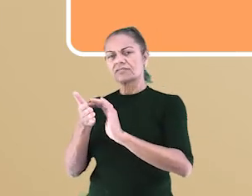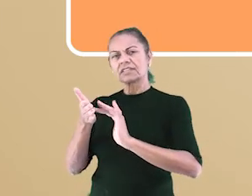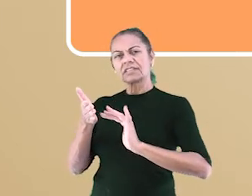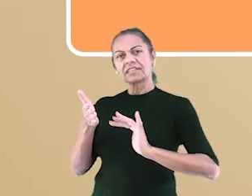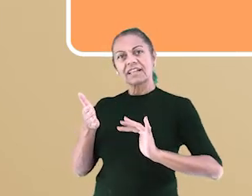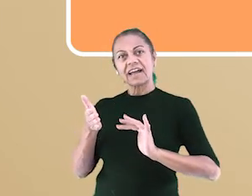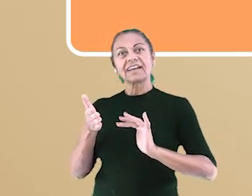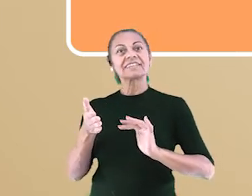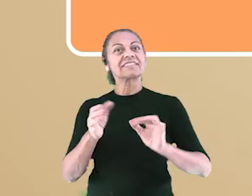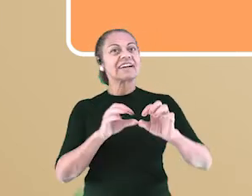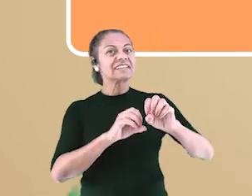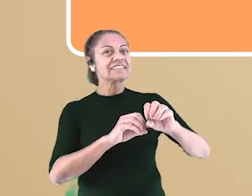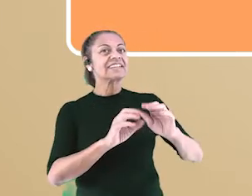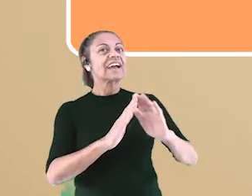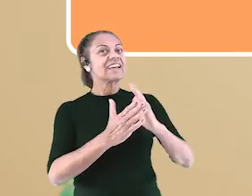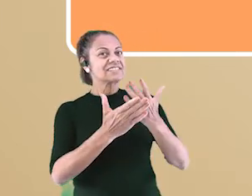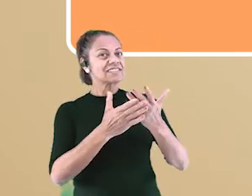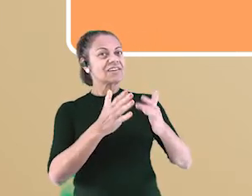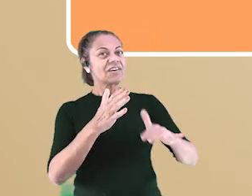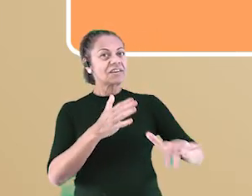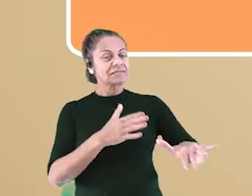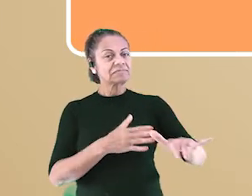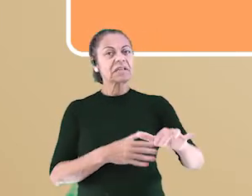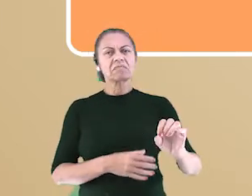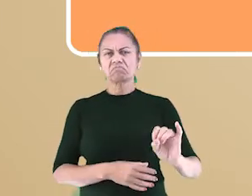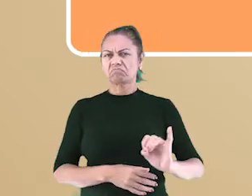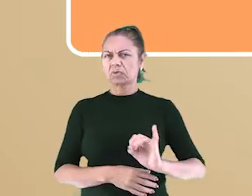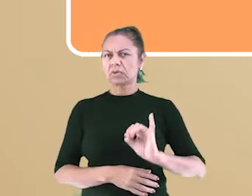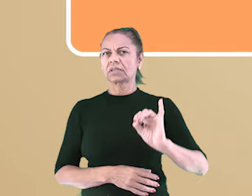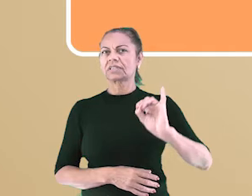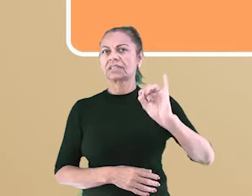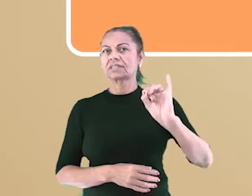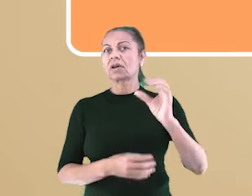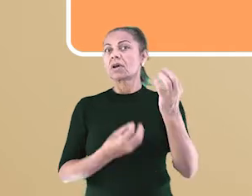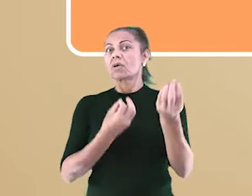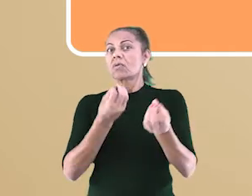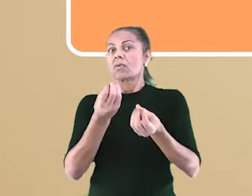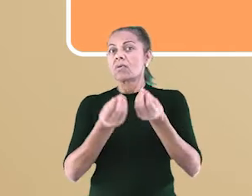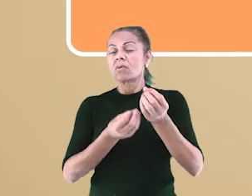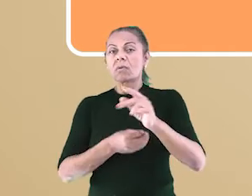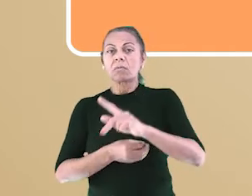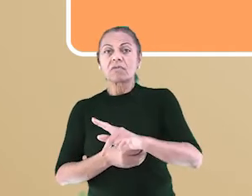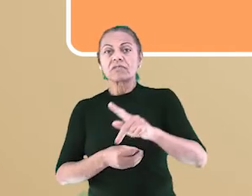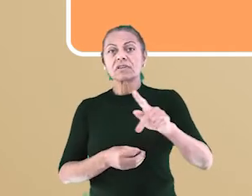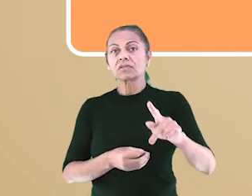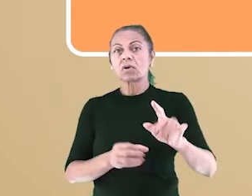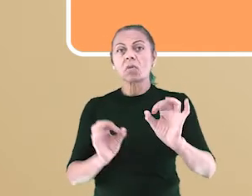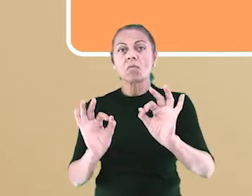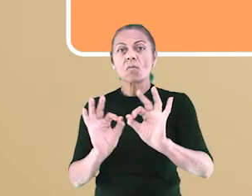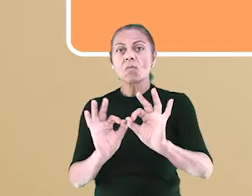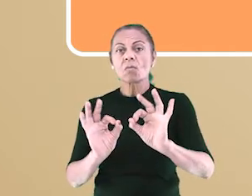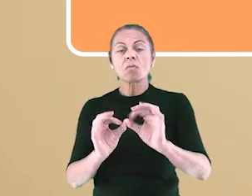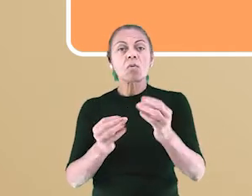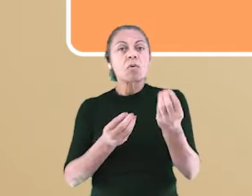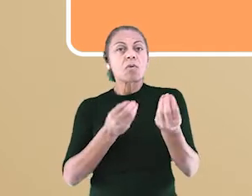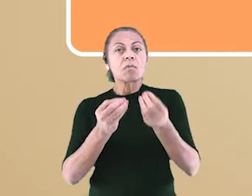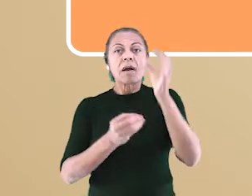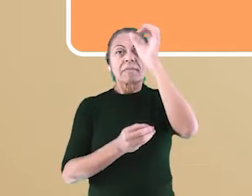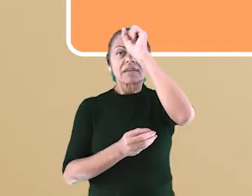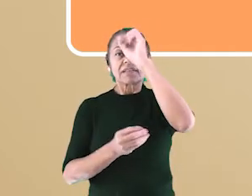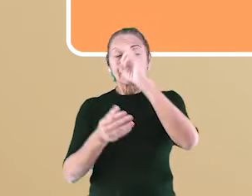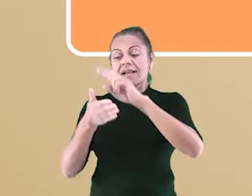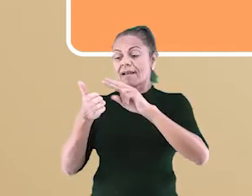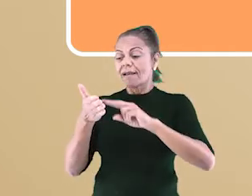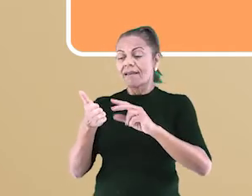na escola ou até mesmo em casa. Essa profissão é muito importante, porque sem ela, muitas pessoas não saberiam